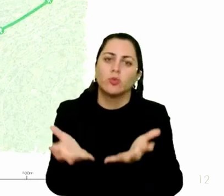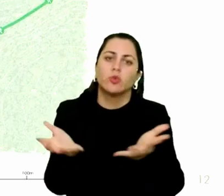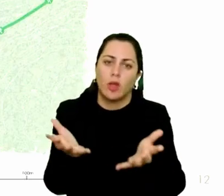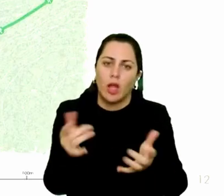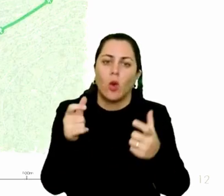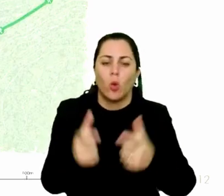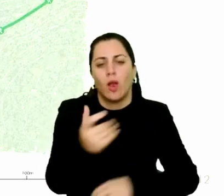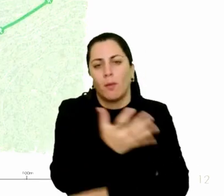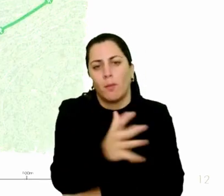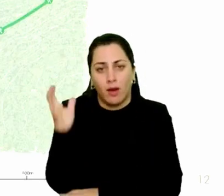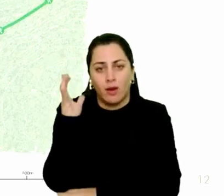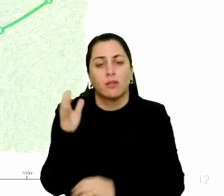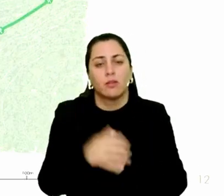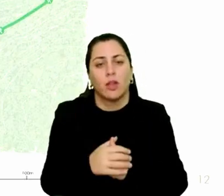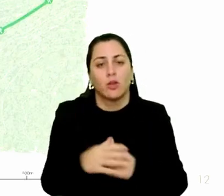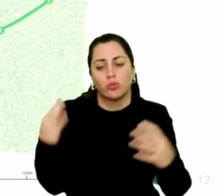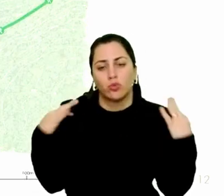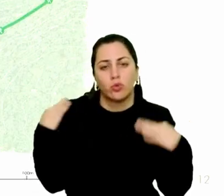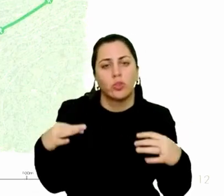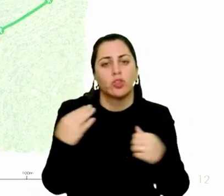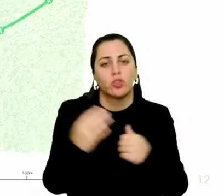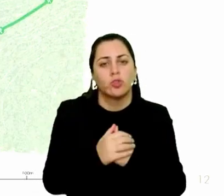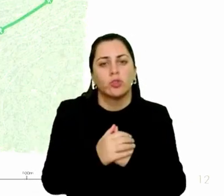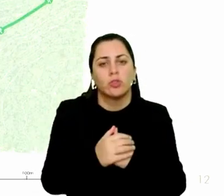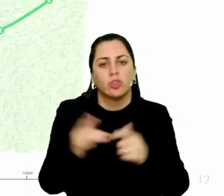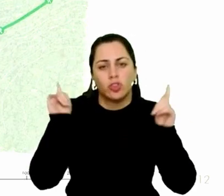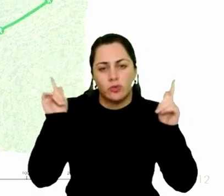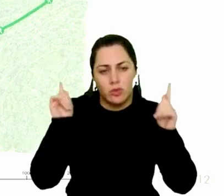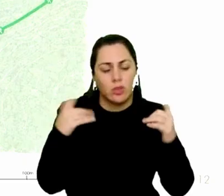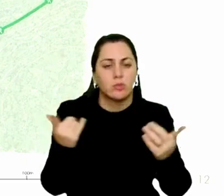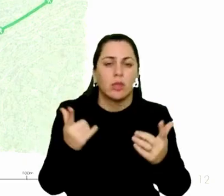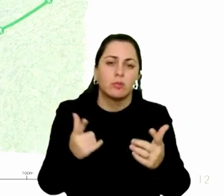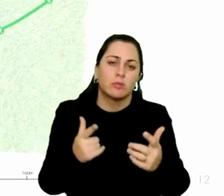parque através do ecoturismo e de atividades de aventura. Então, trazendo a